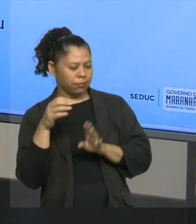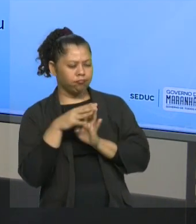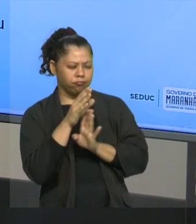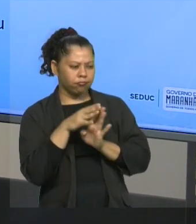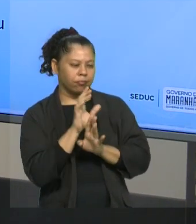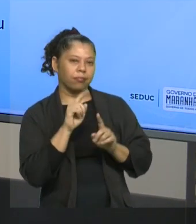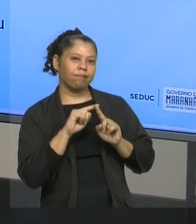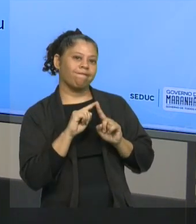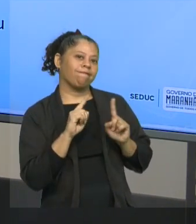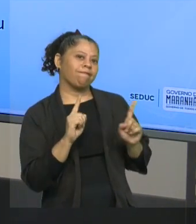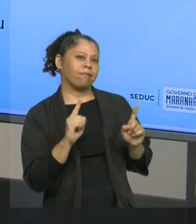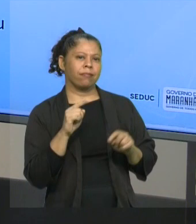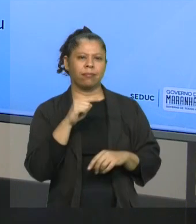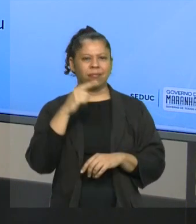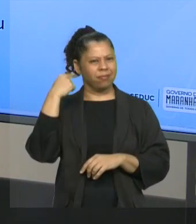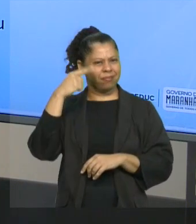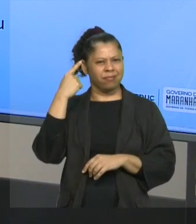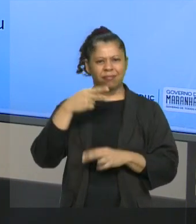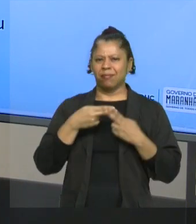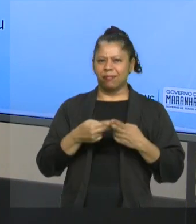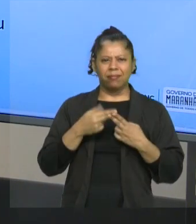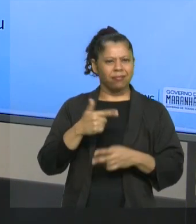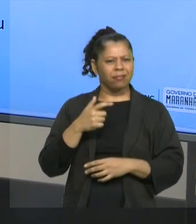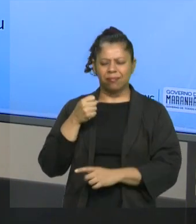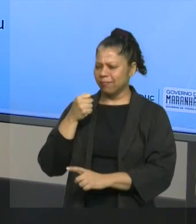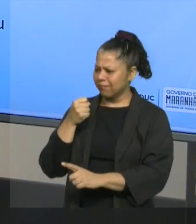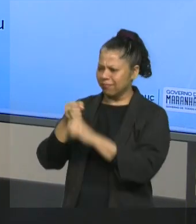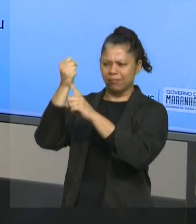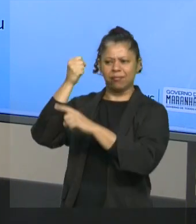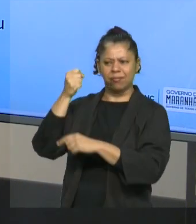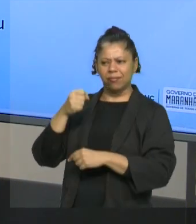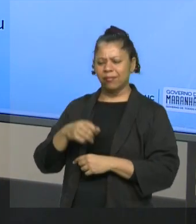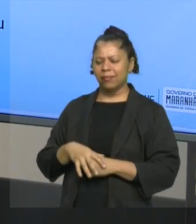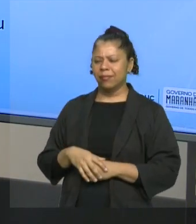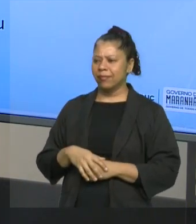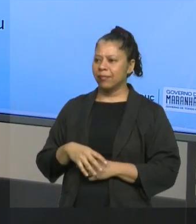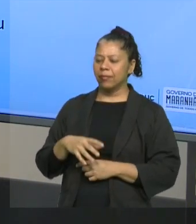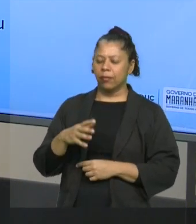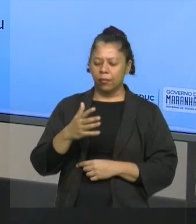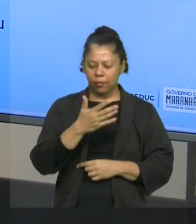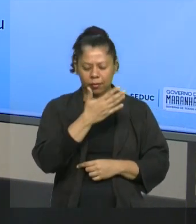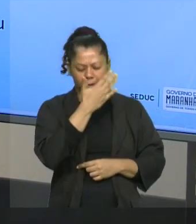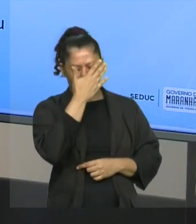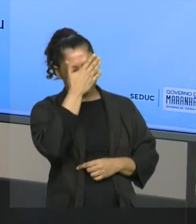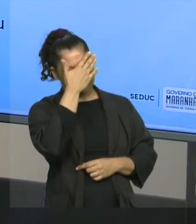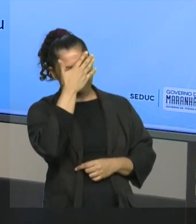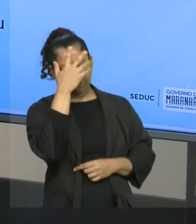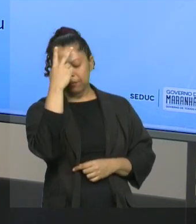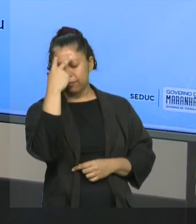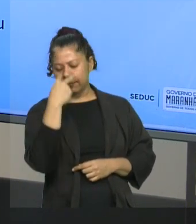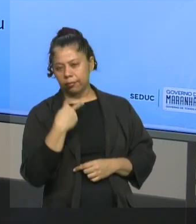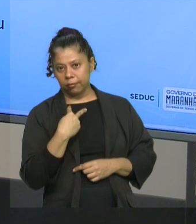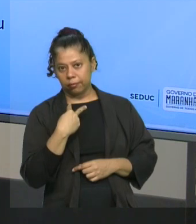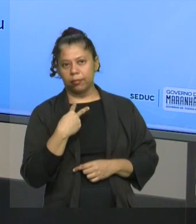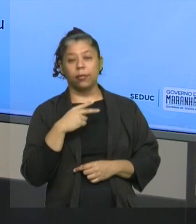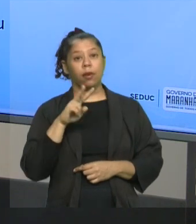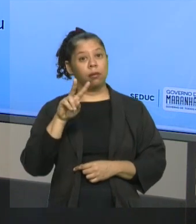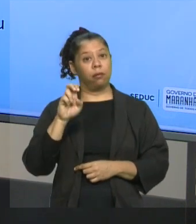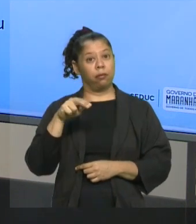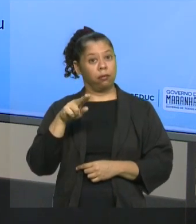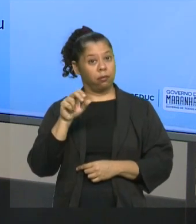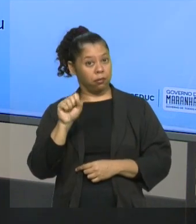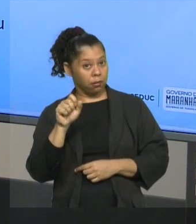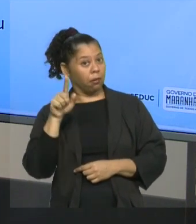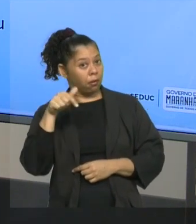impaciente deu-lhe uma pancada tão violenta que o privou da visão. Vênus, mãe